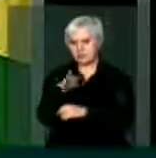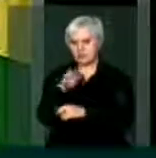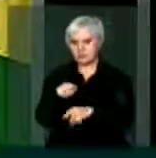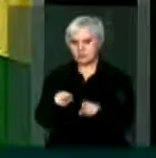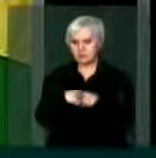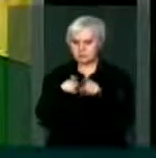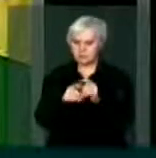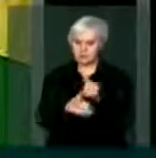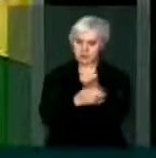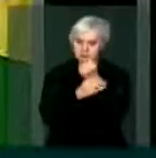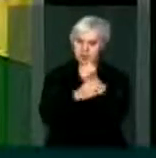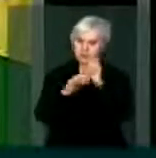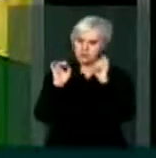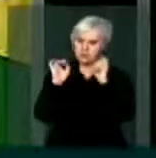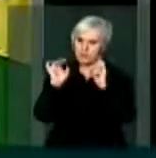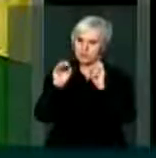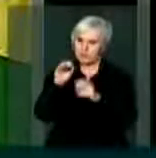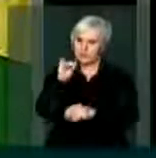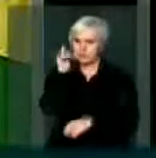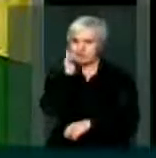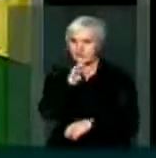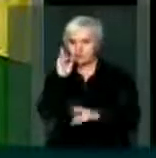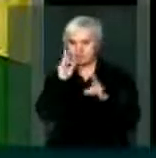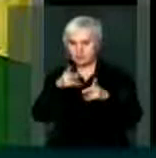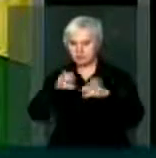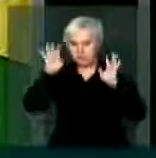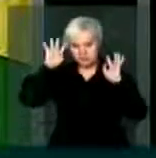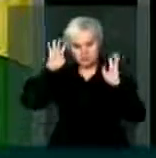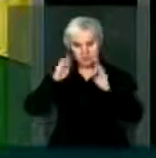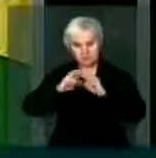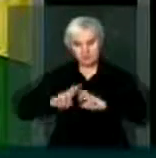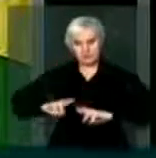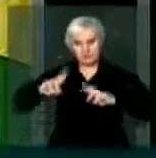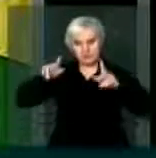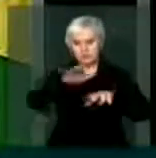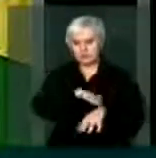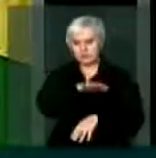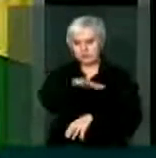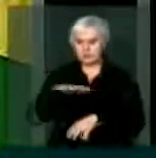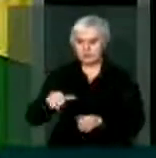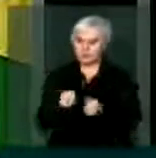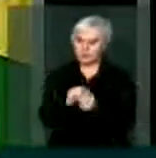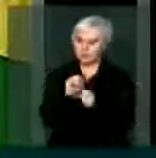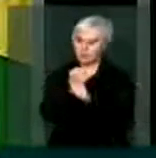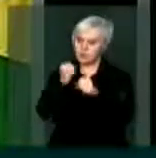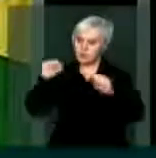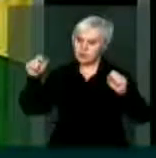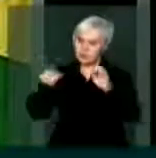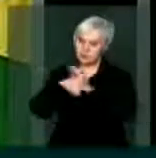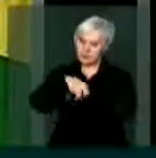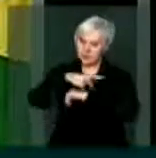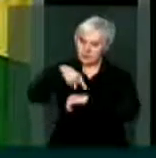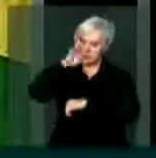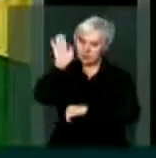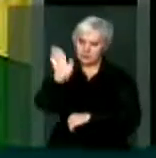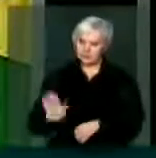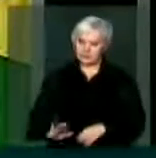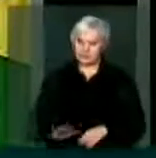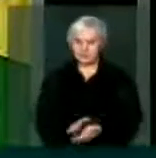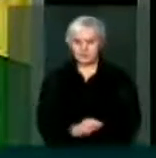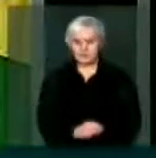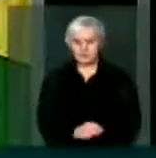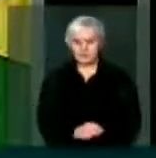segurança, especialmente se consideradas as diferenças regionais, as dimensões continentais do nosso país.